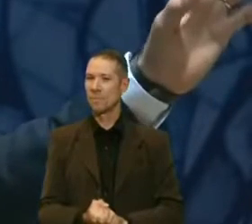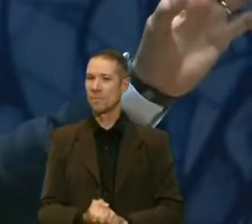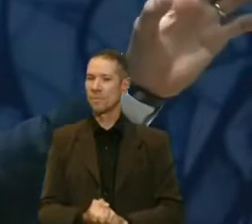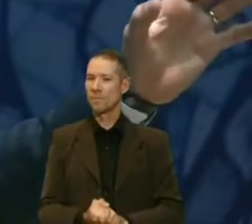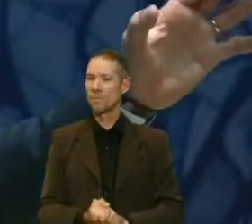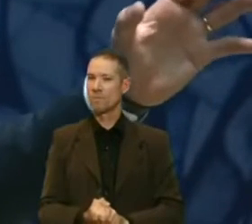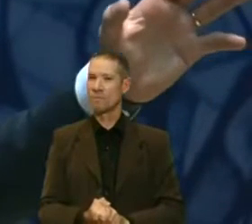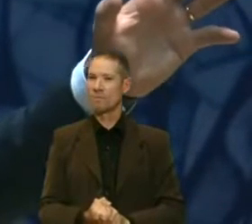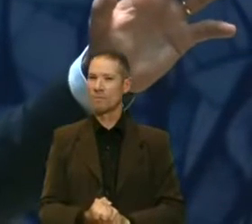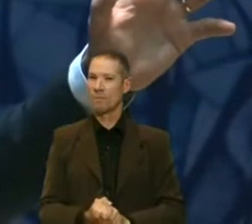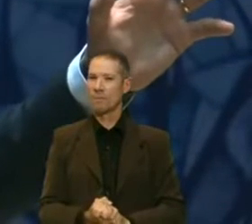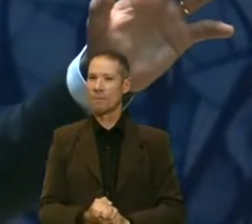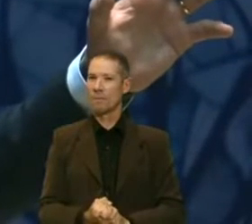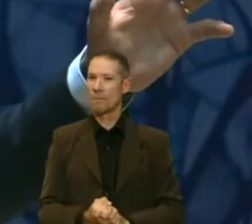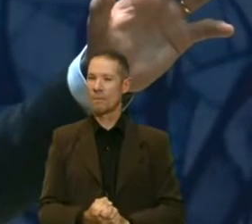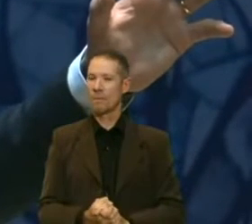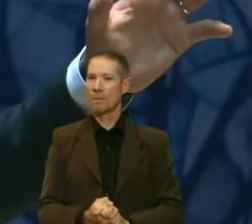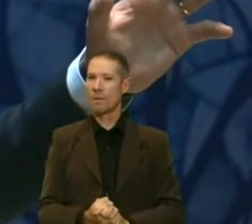Enquanto a música toca,